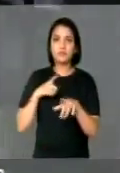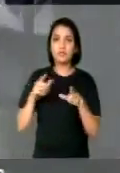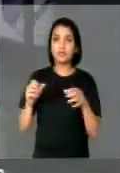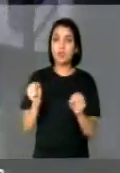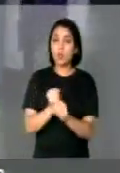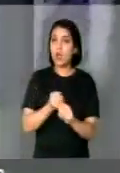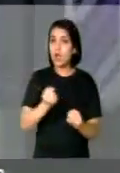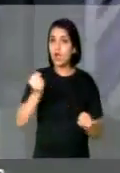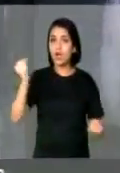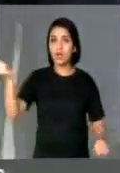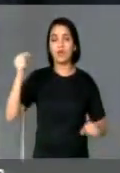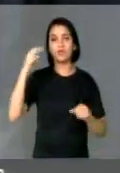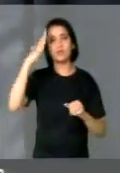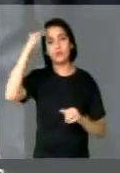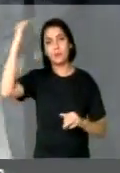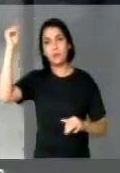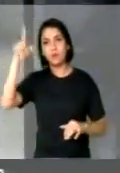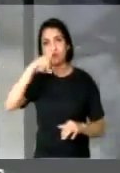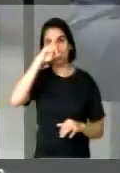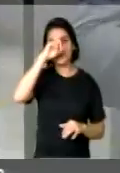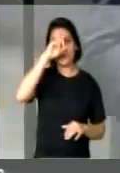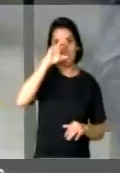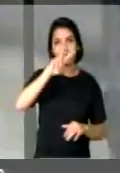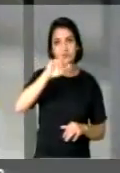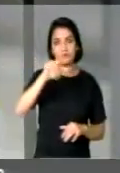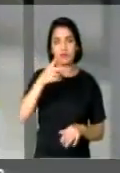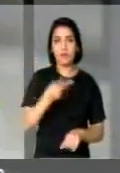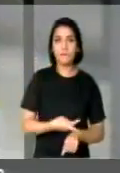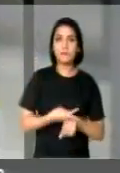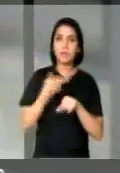serão premiados e a Santa Casa de Misericórdia do Pará